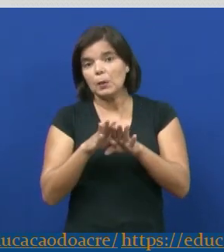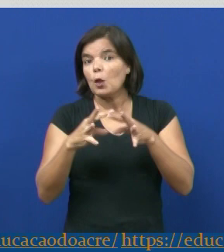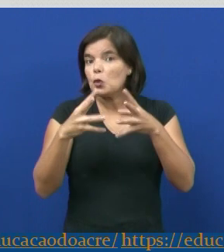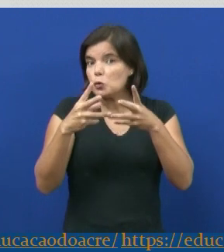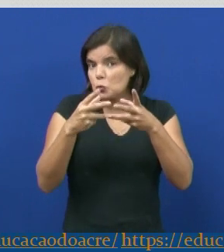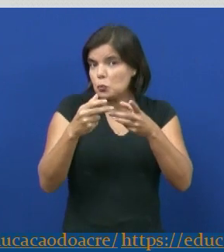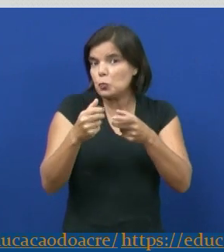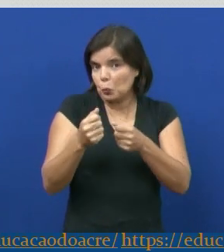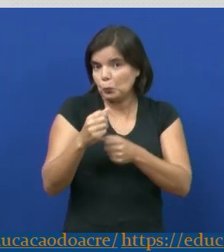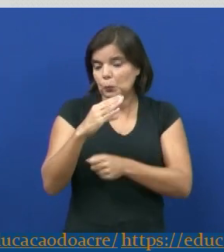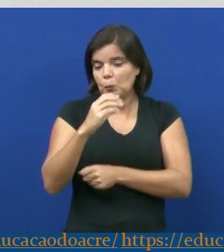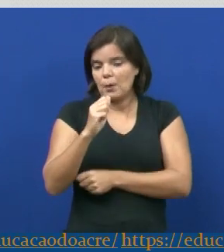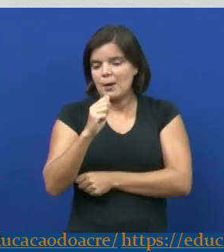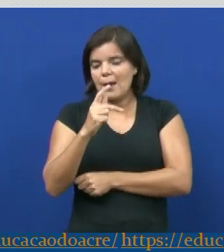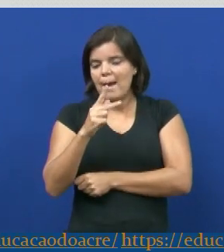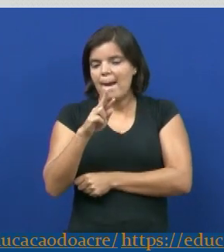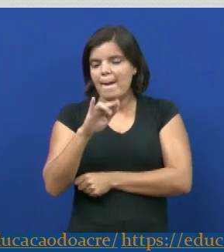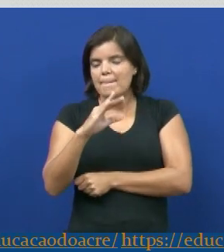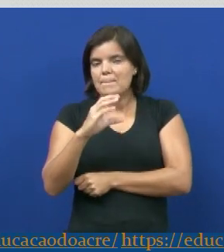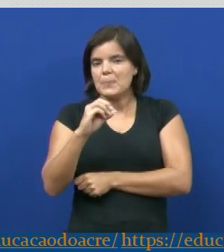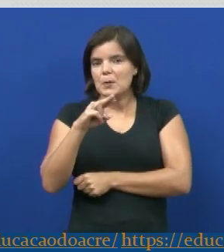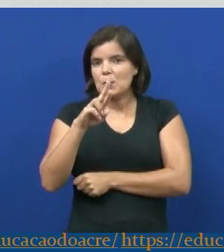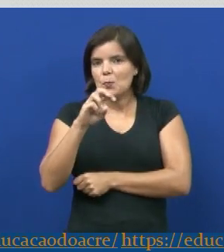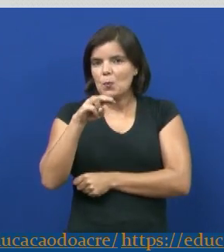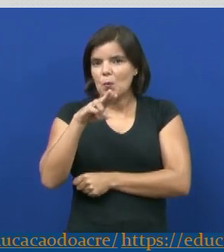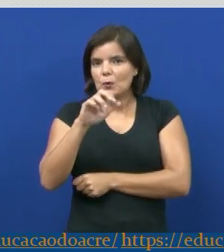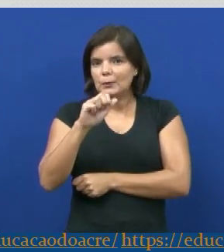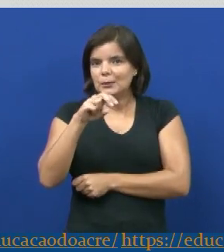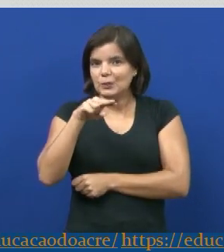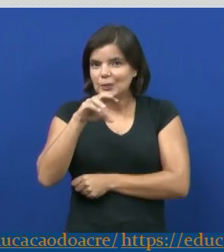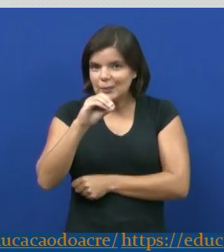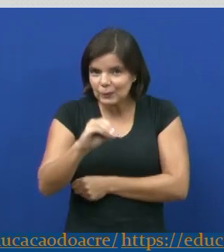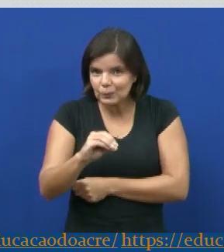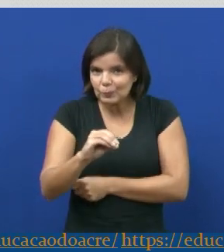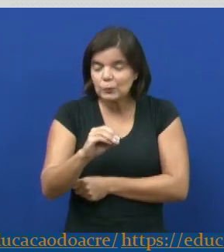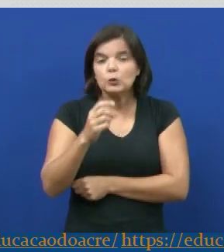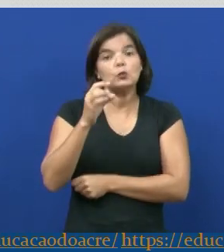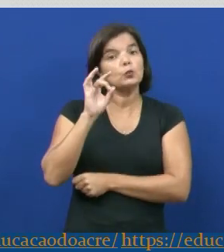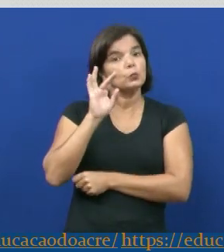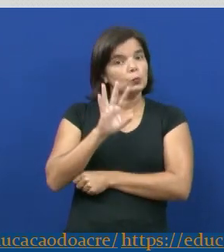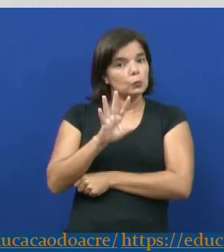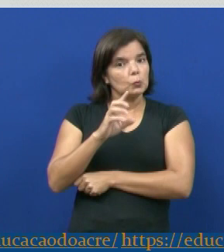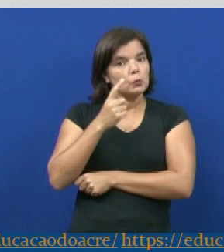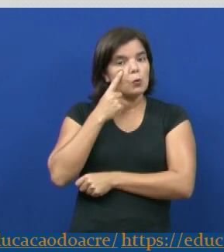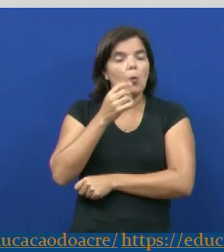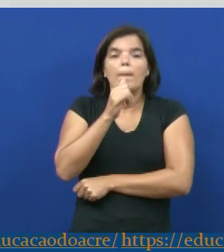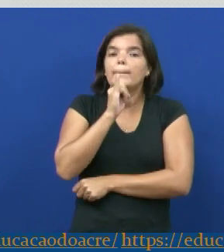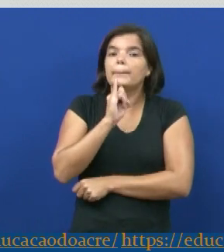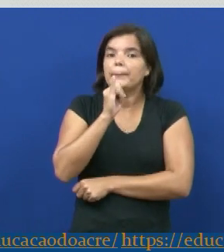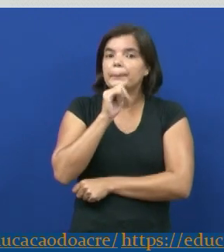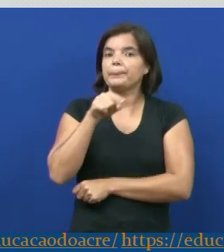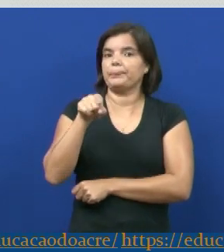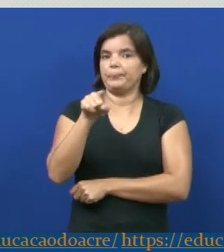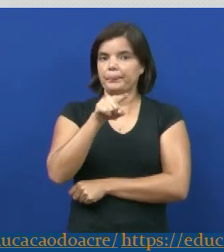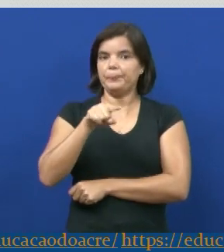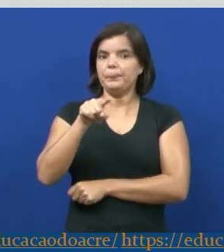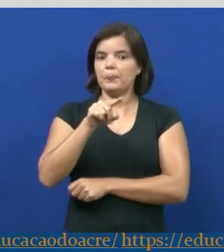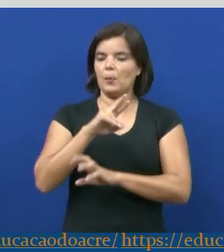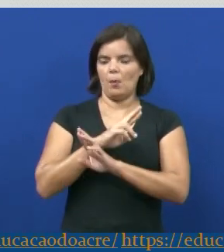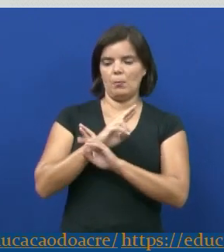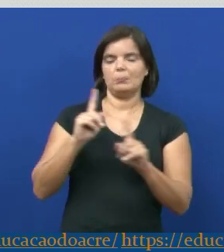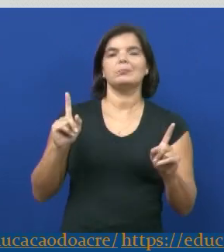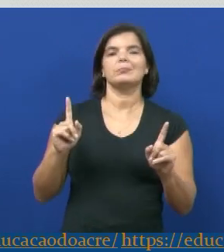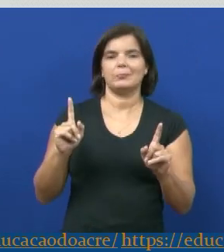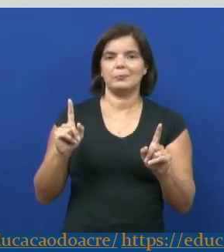todo capricorniano. Então veja aí, só para exemplificar para vocês, né, a